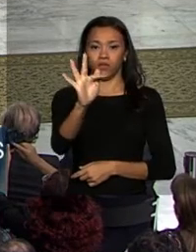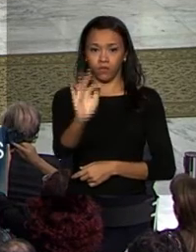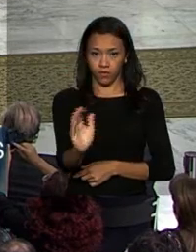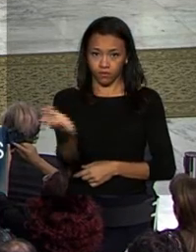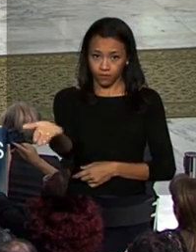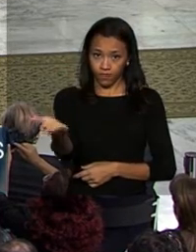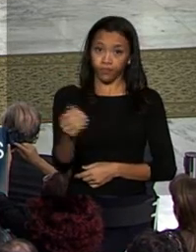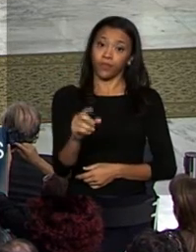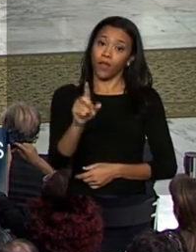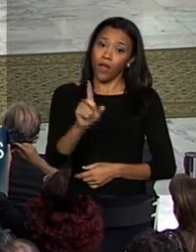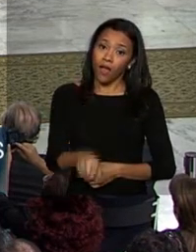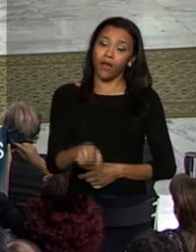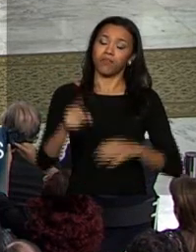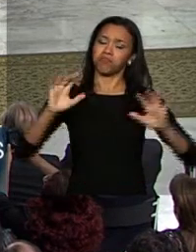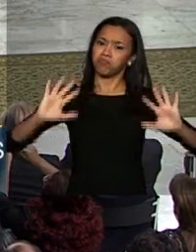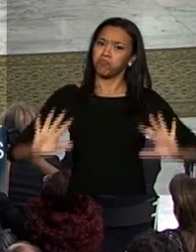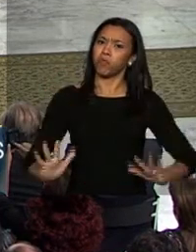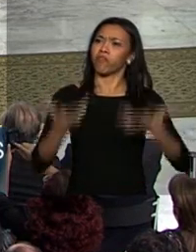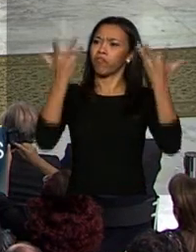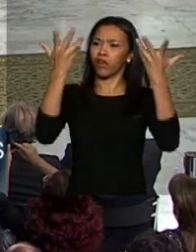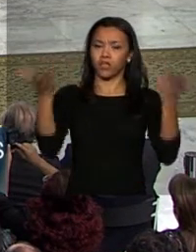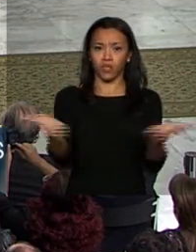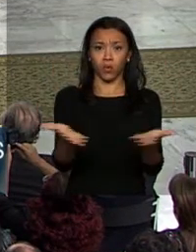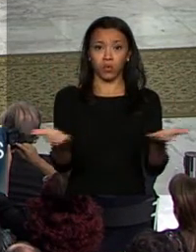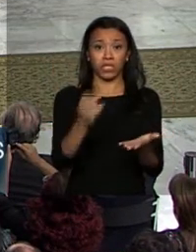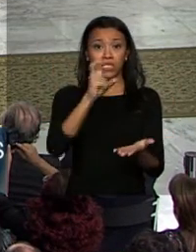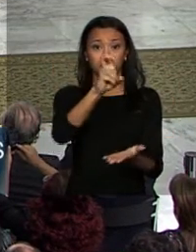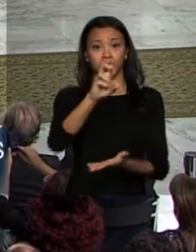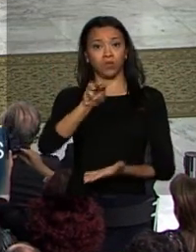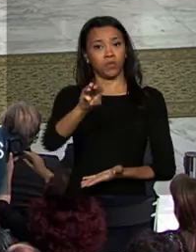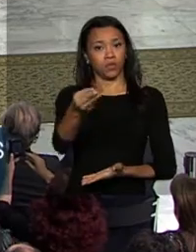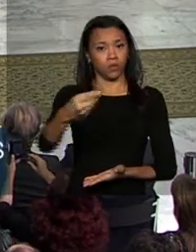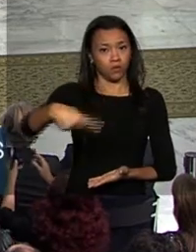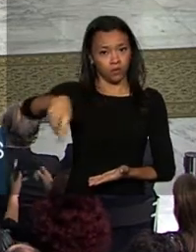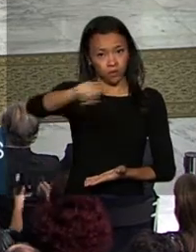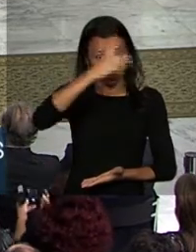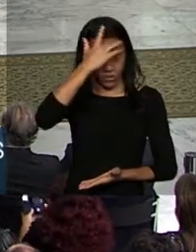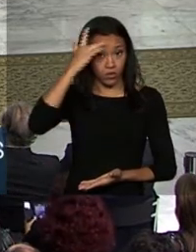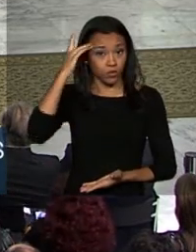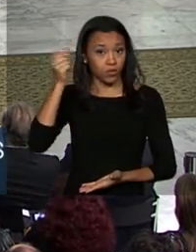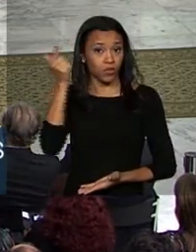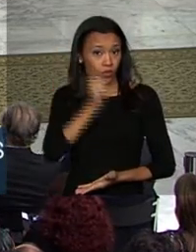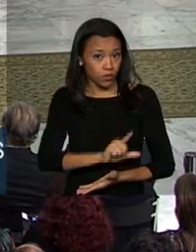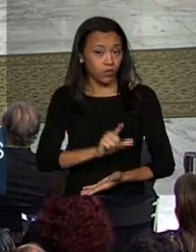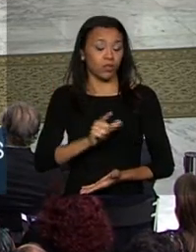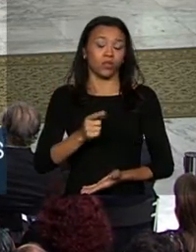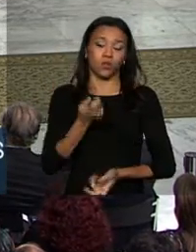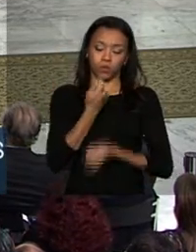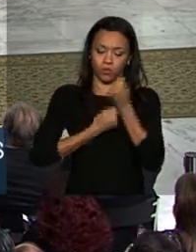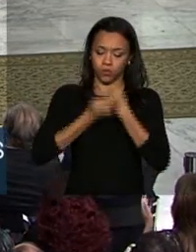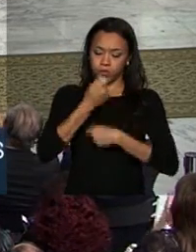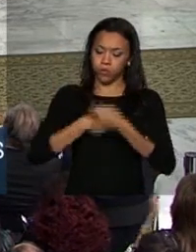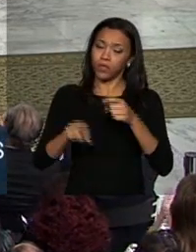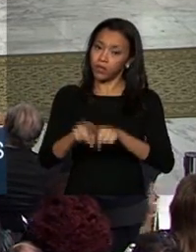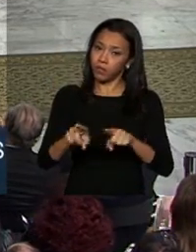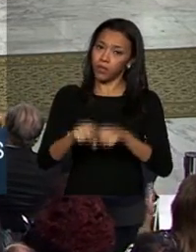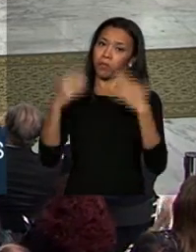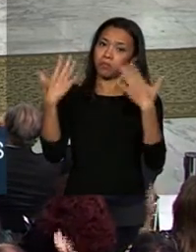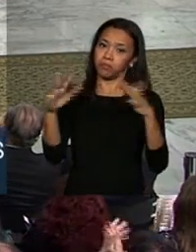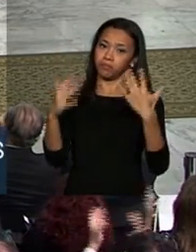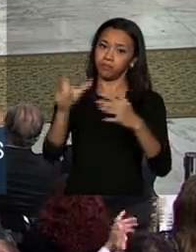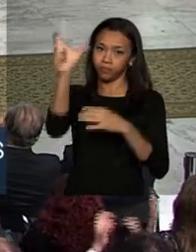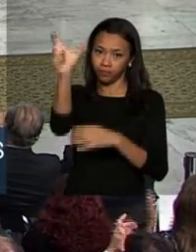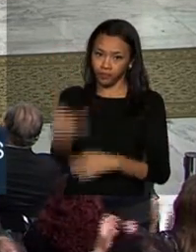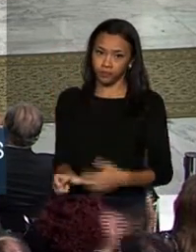ser uma comemoração dos 5 milhões, é também uma homenagem ao ministro Afif Domingos.